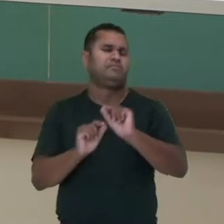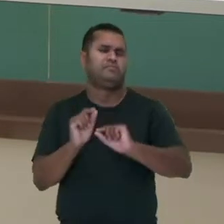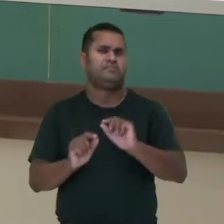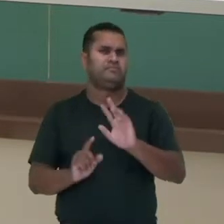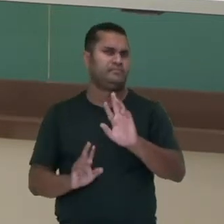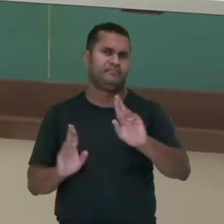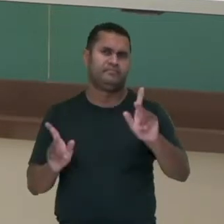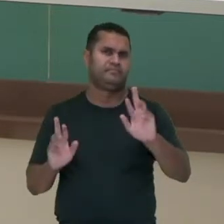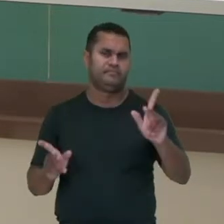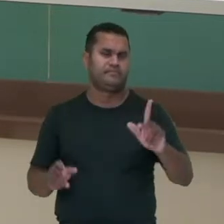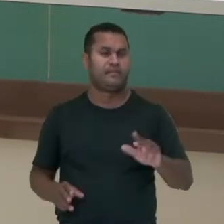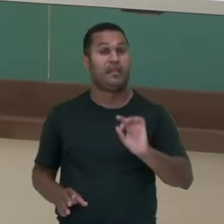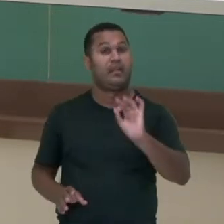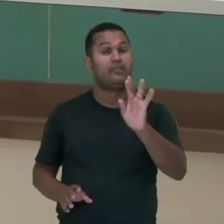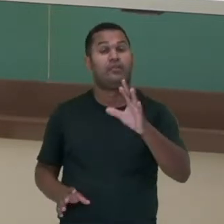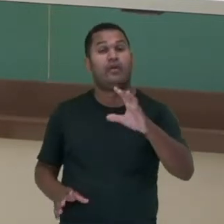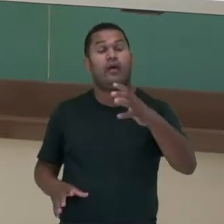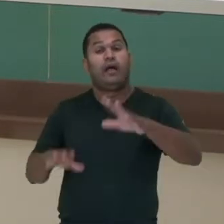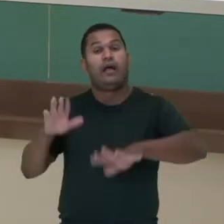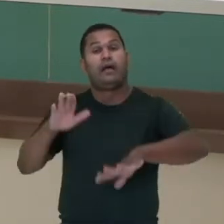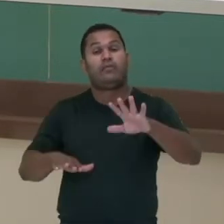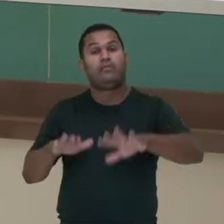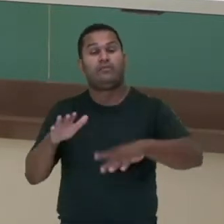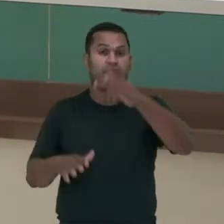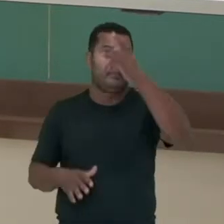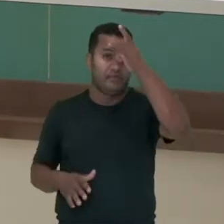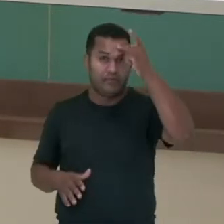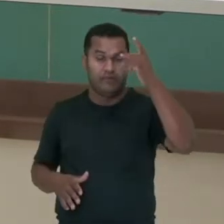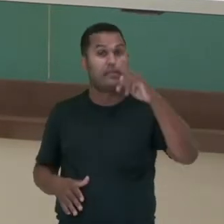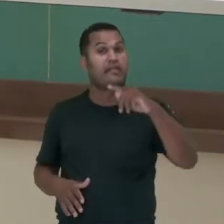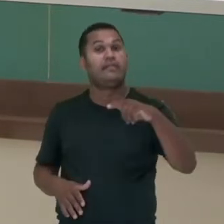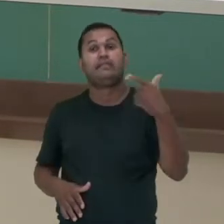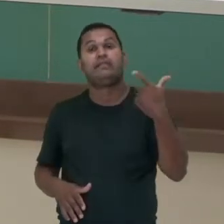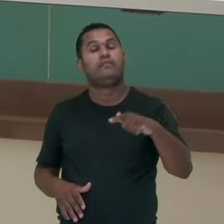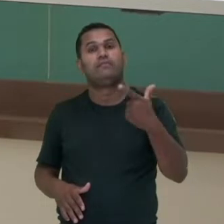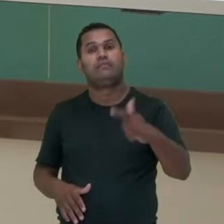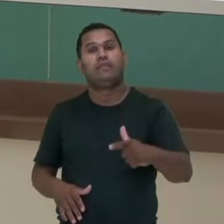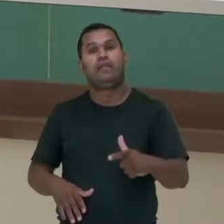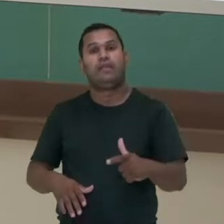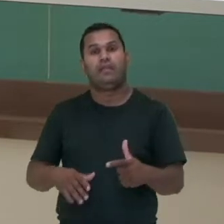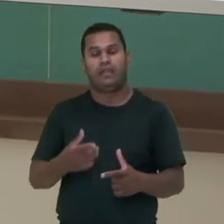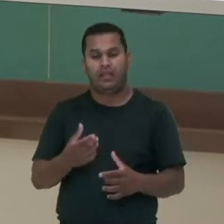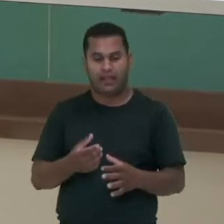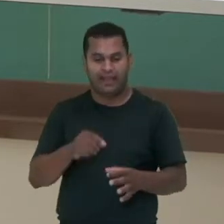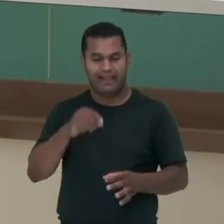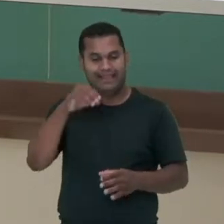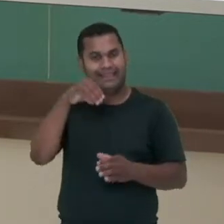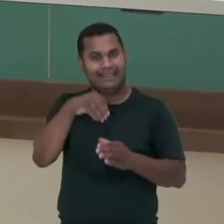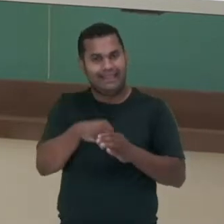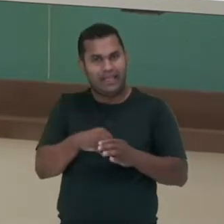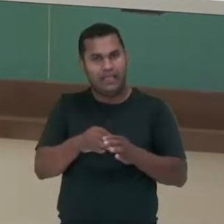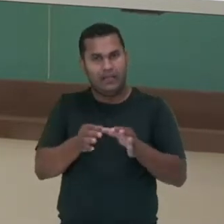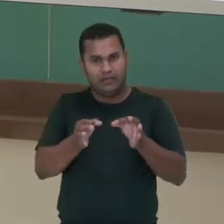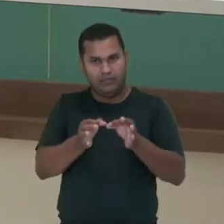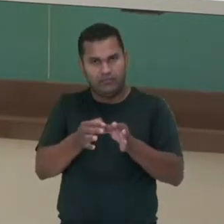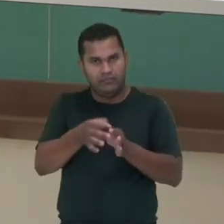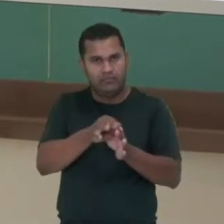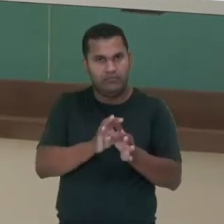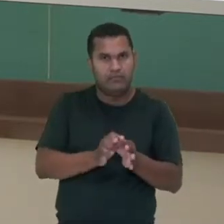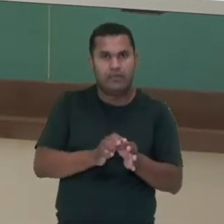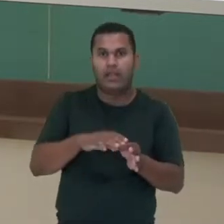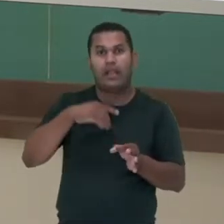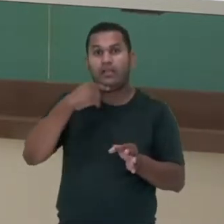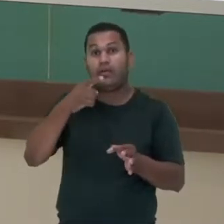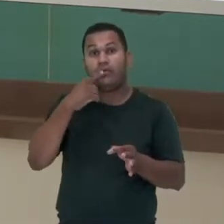da melanina. Então, as pessoas albinas, elas podem ter ali a não formação da cor da pele, ou